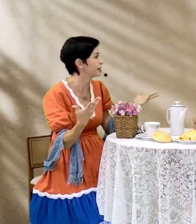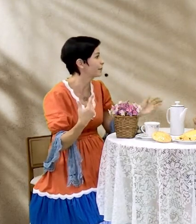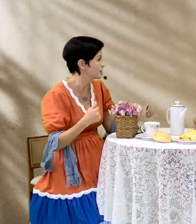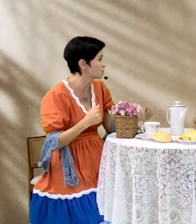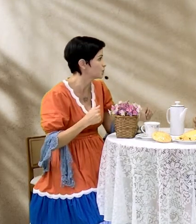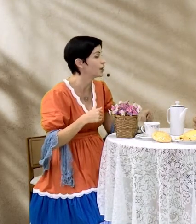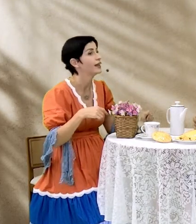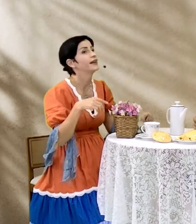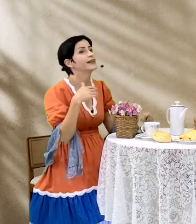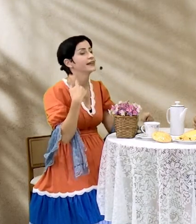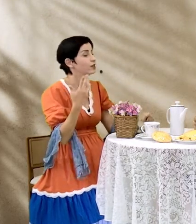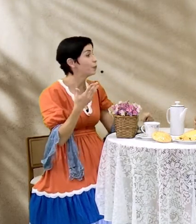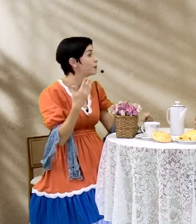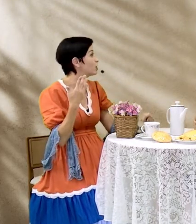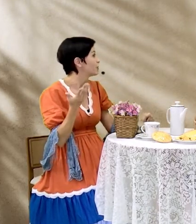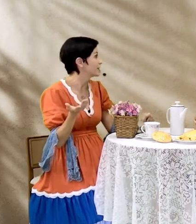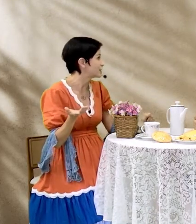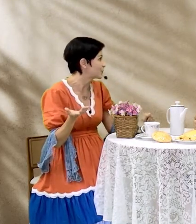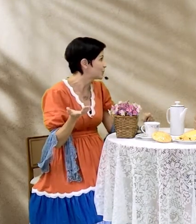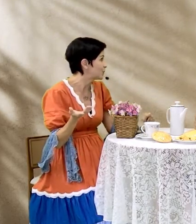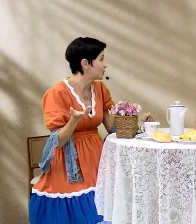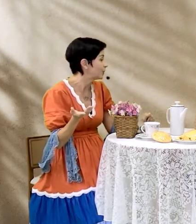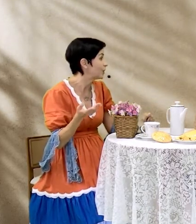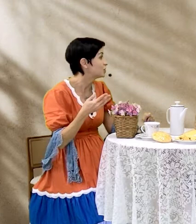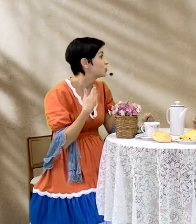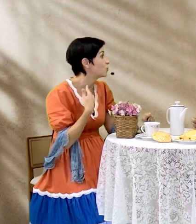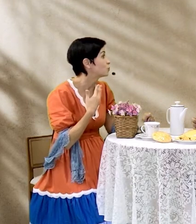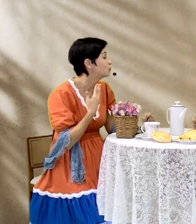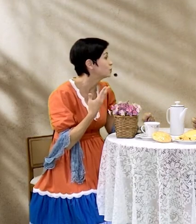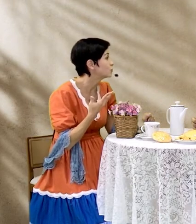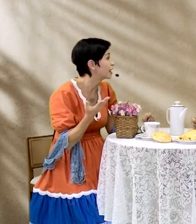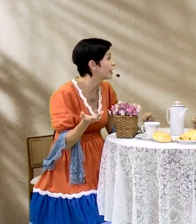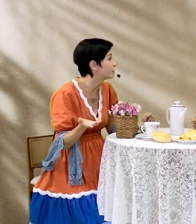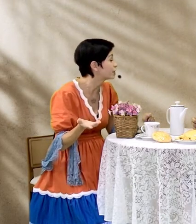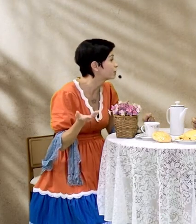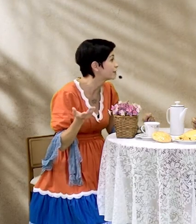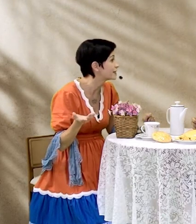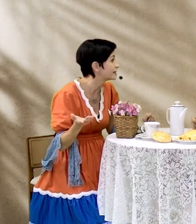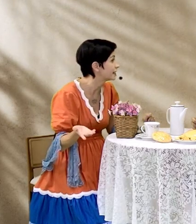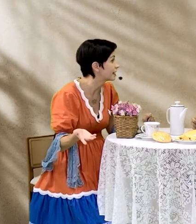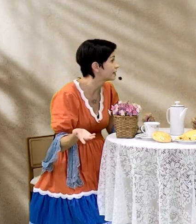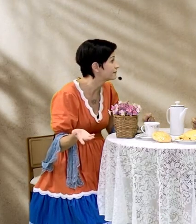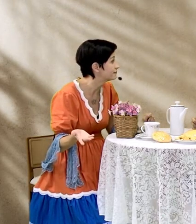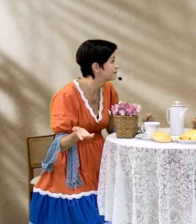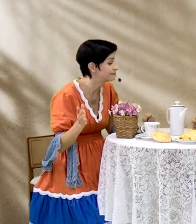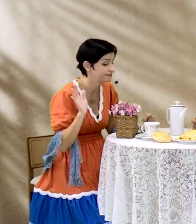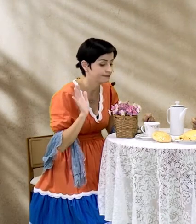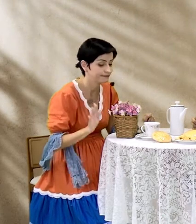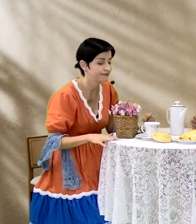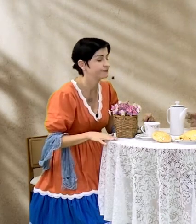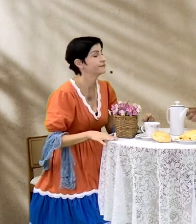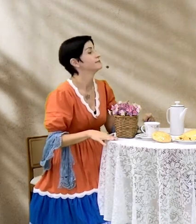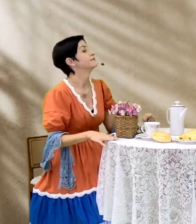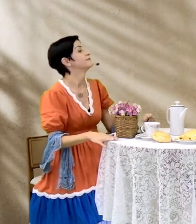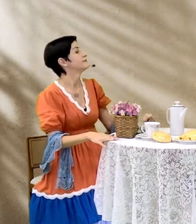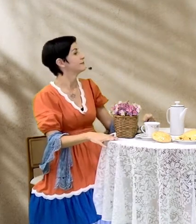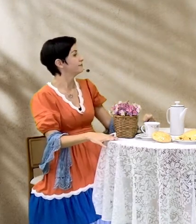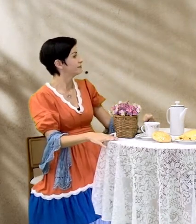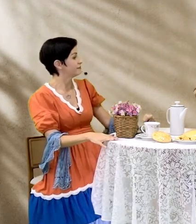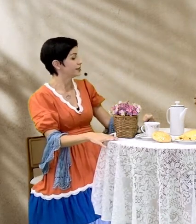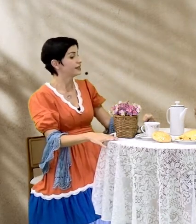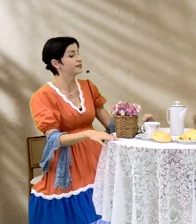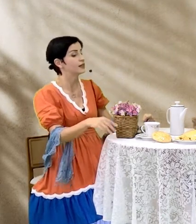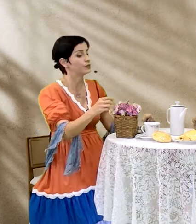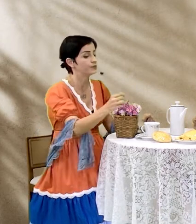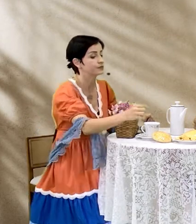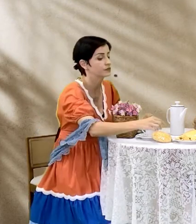nenhuma, vê que absurdo. E o pior não é isso. Todo mundo caiu na conversa dela. Todo mundo que